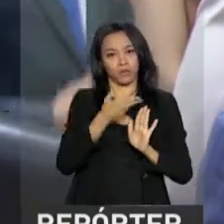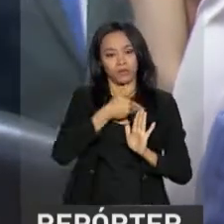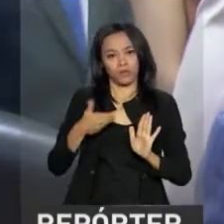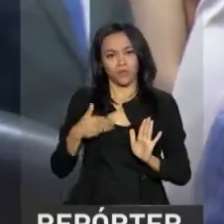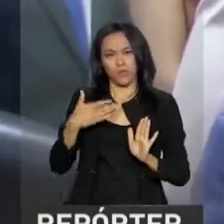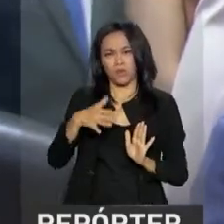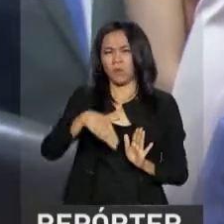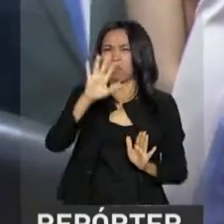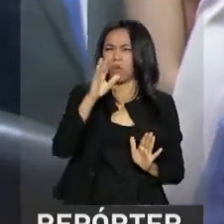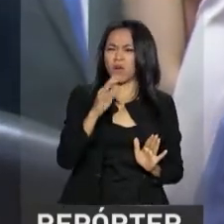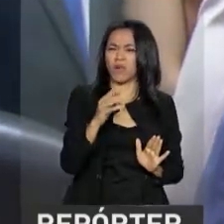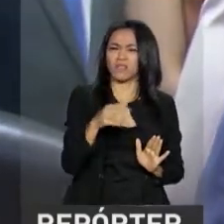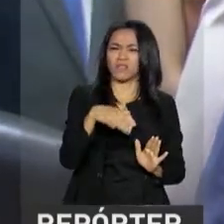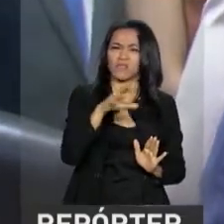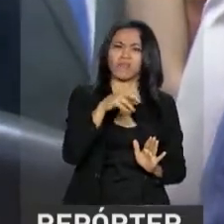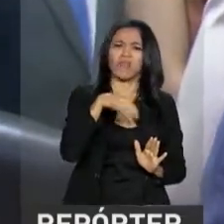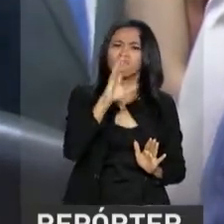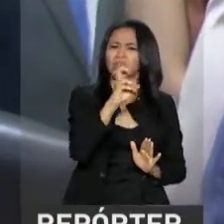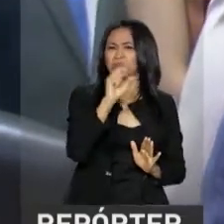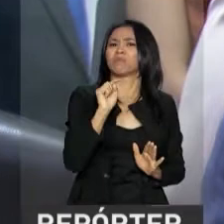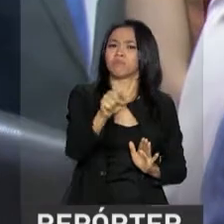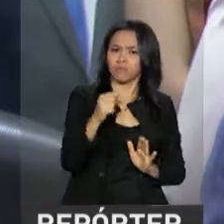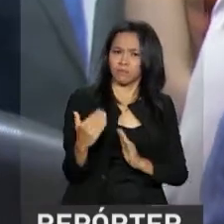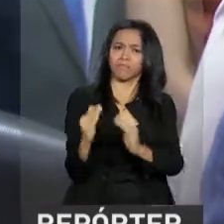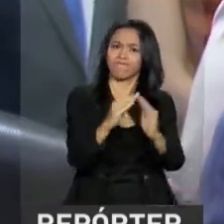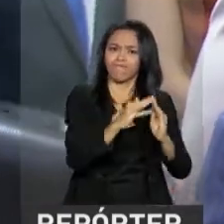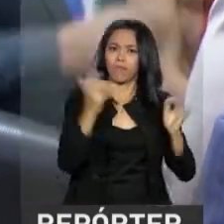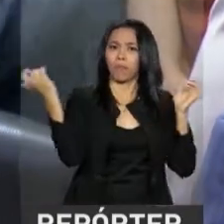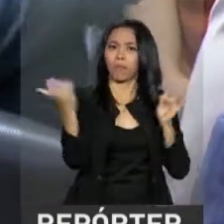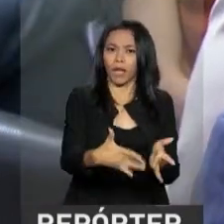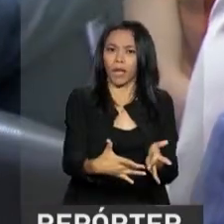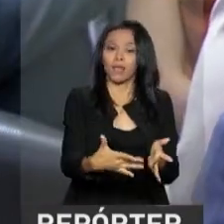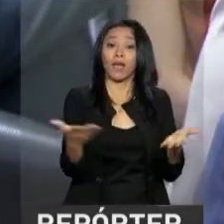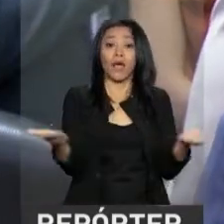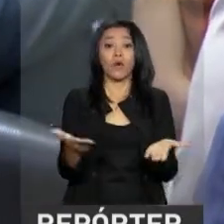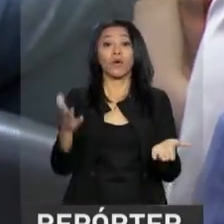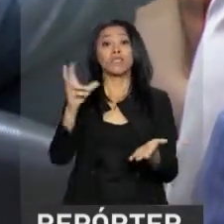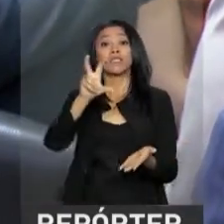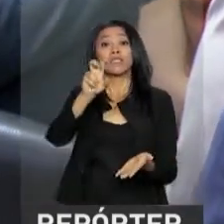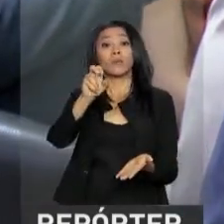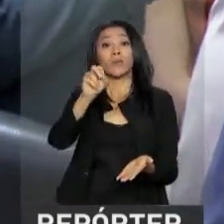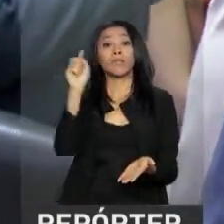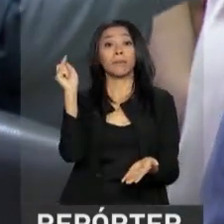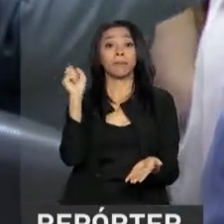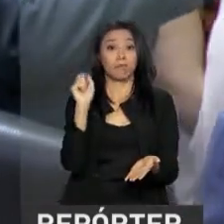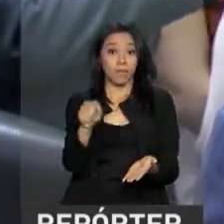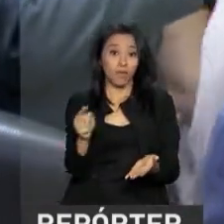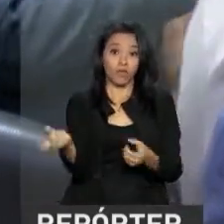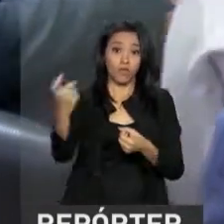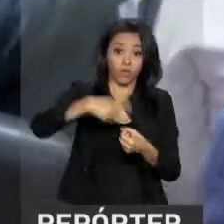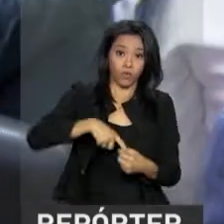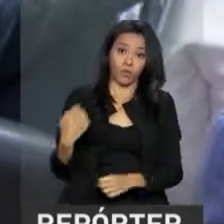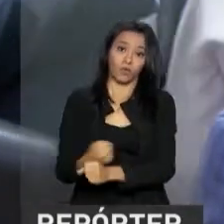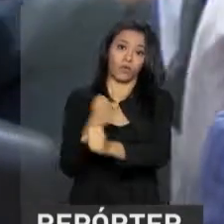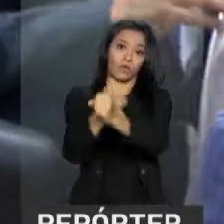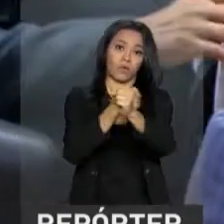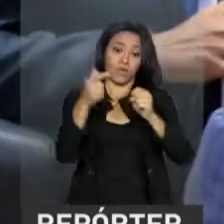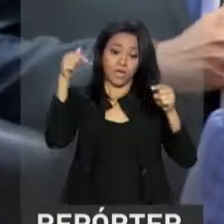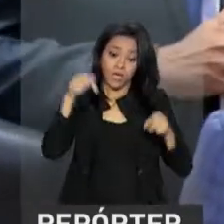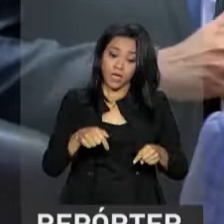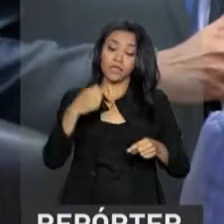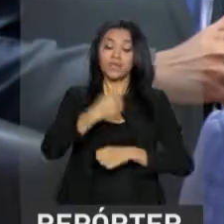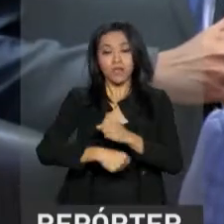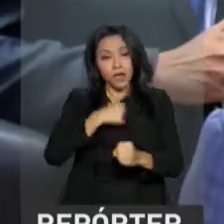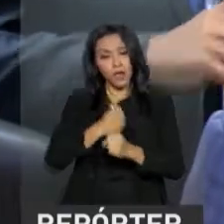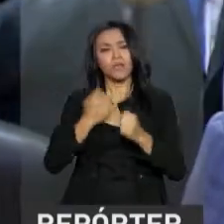habitacionais paralisadas nós estamos em aproximadamente 50 mil já retomadas no caminho para que consigamos este ano retomar